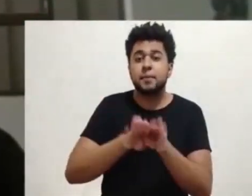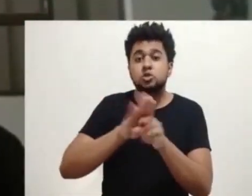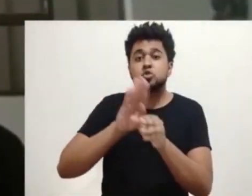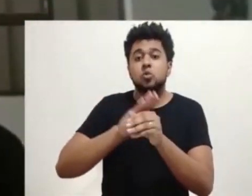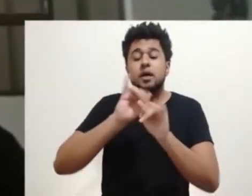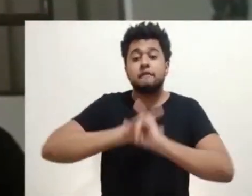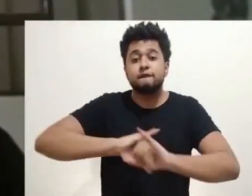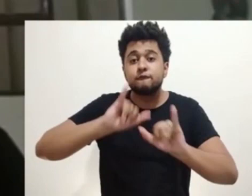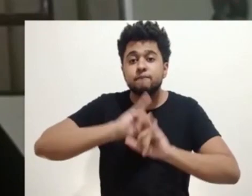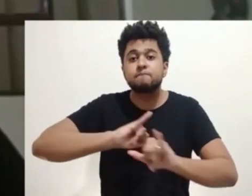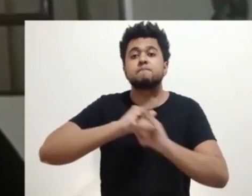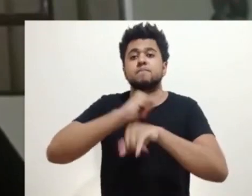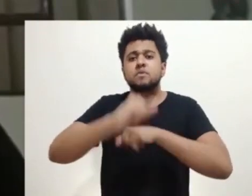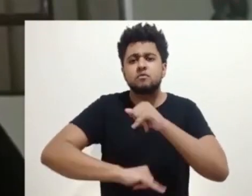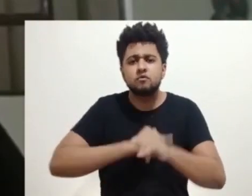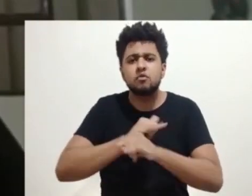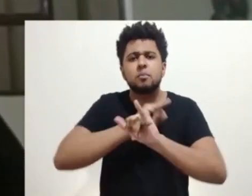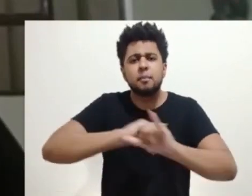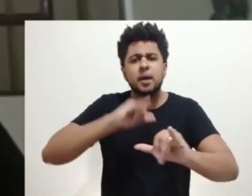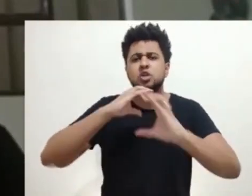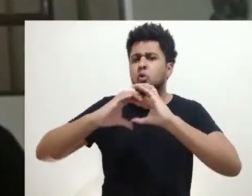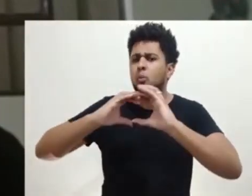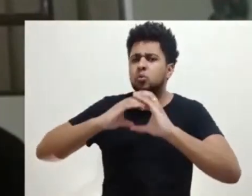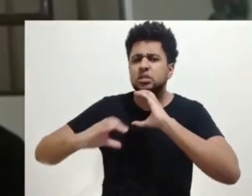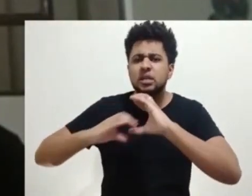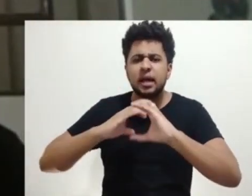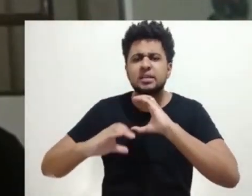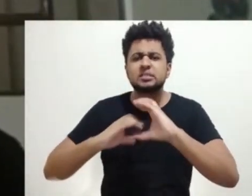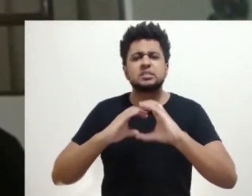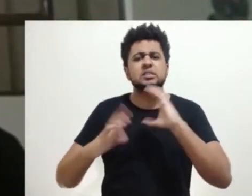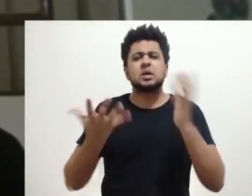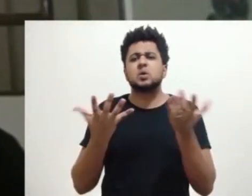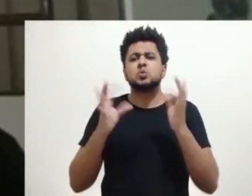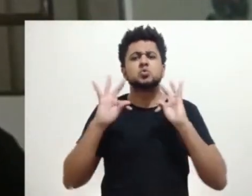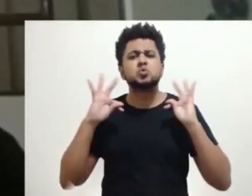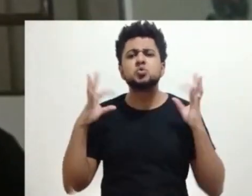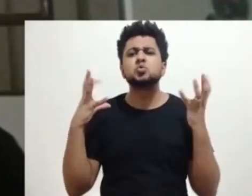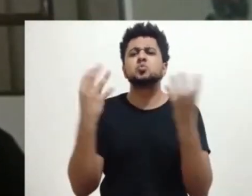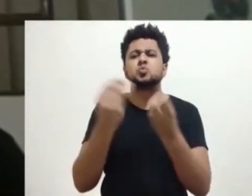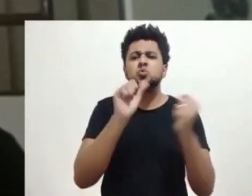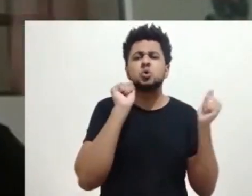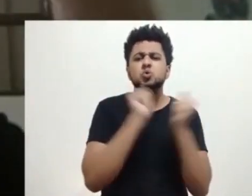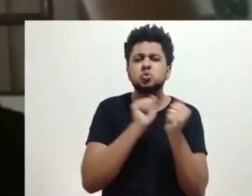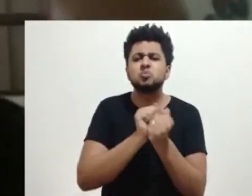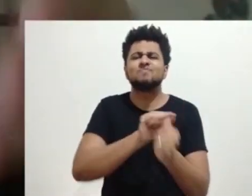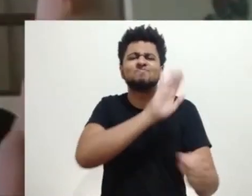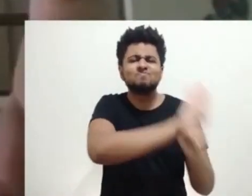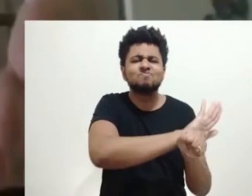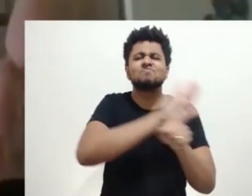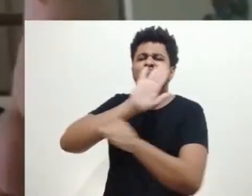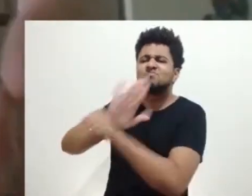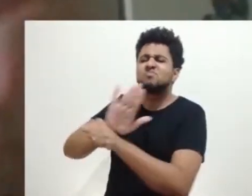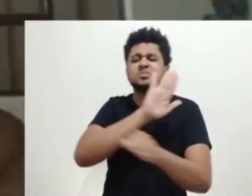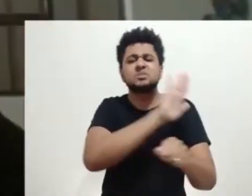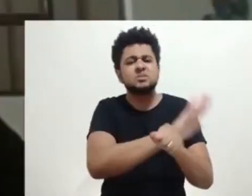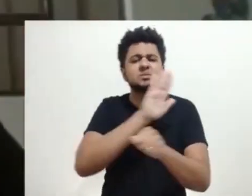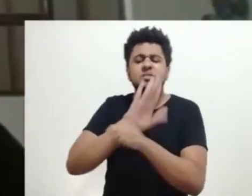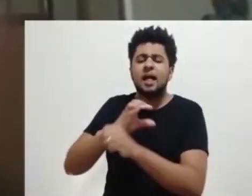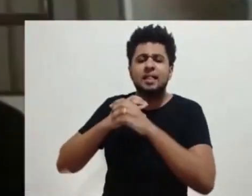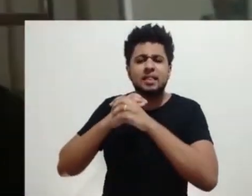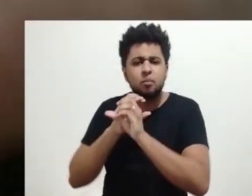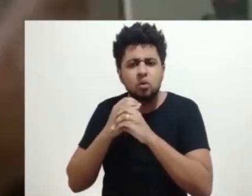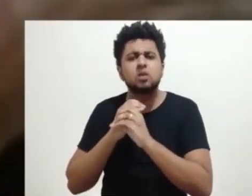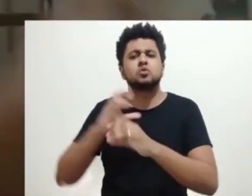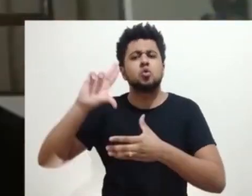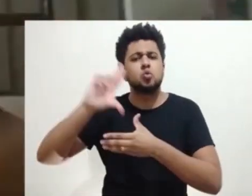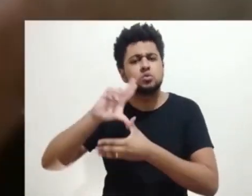da comunicação, todo mundo ajudando, todo mundo trabalhando junto, o laboratório, da Unila,